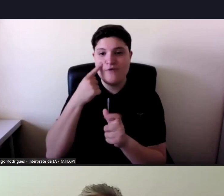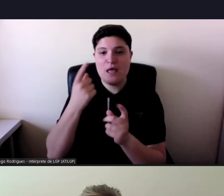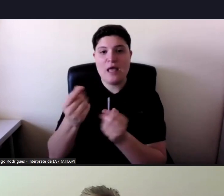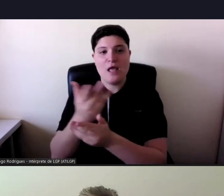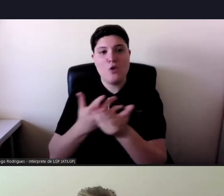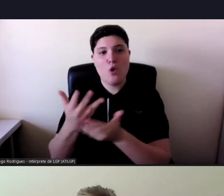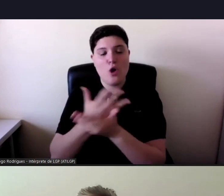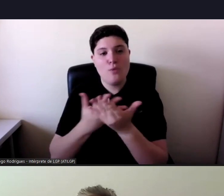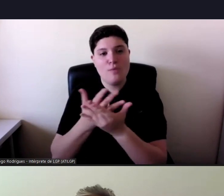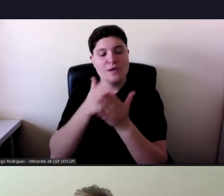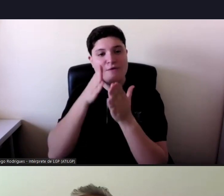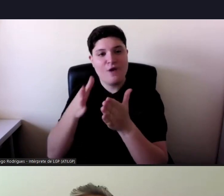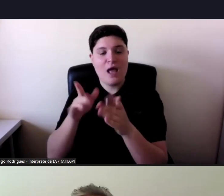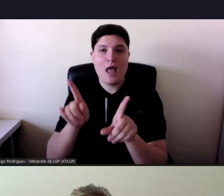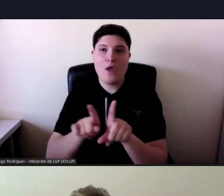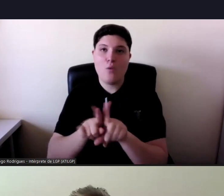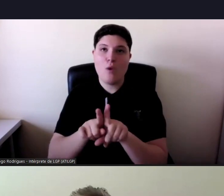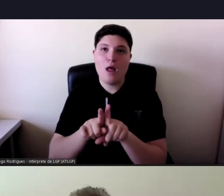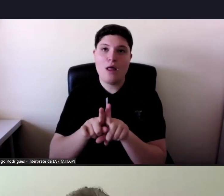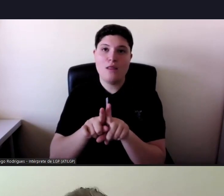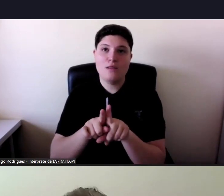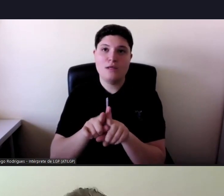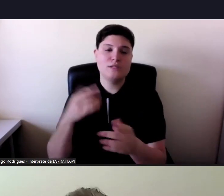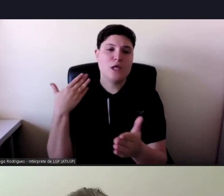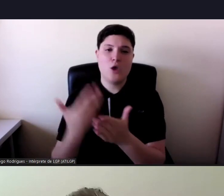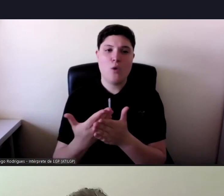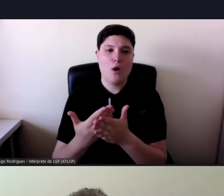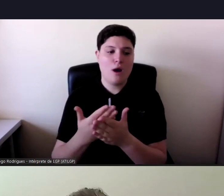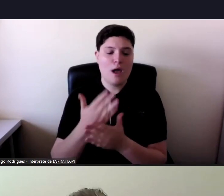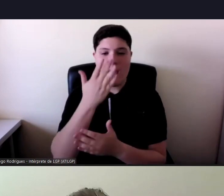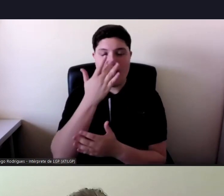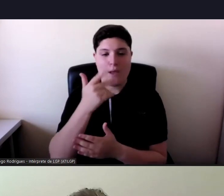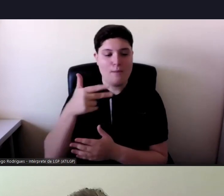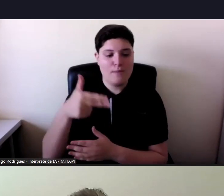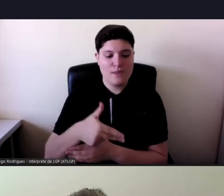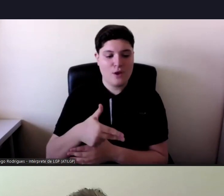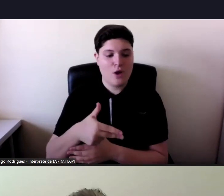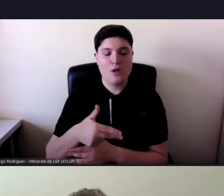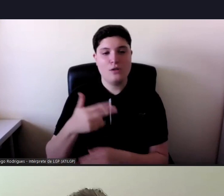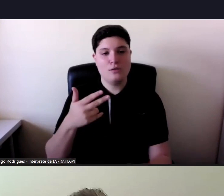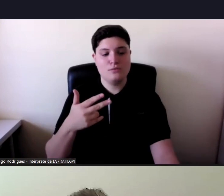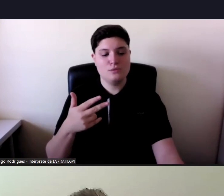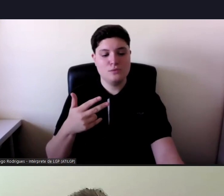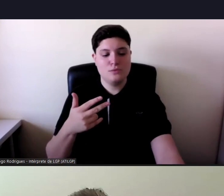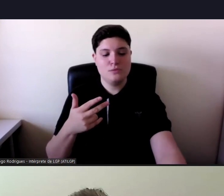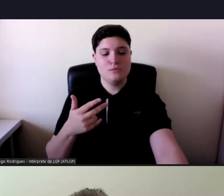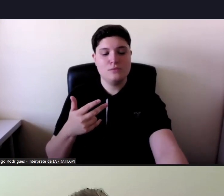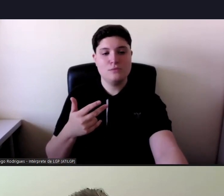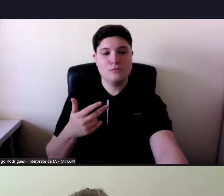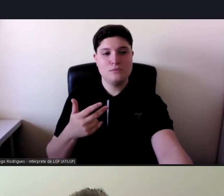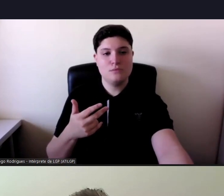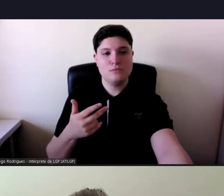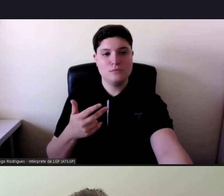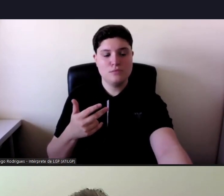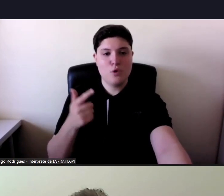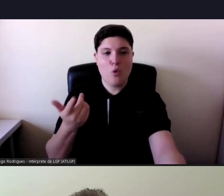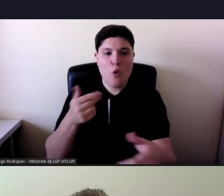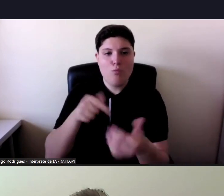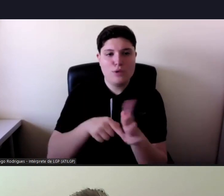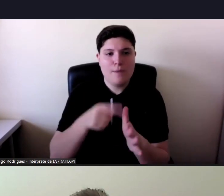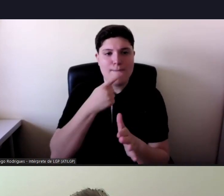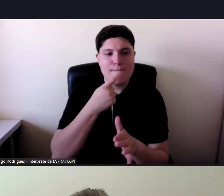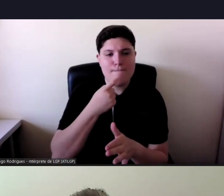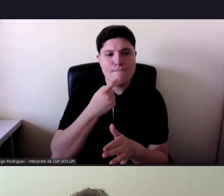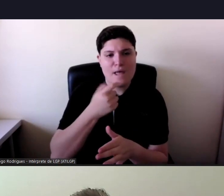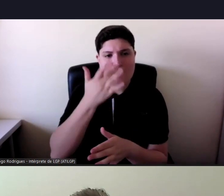de 2021 e publicada em 31 de dezembro de 2021. Então, primeiro houve uma